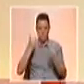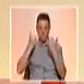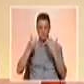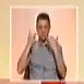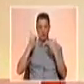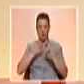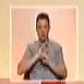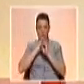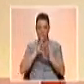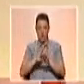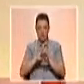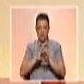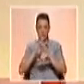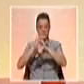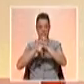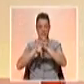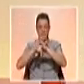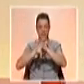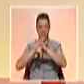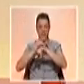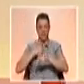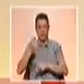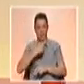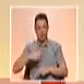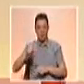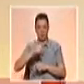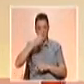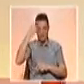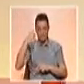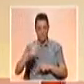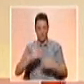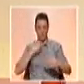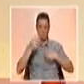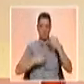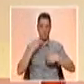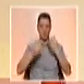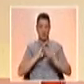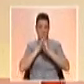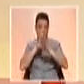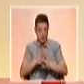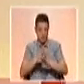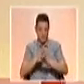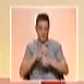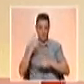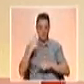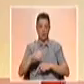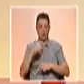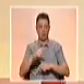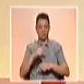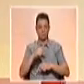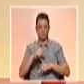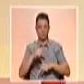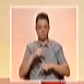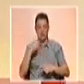não tivermos essa sensibilidade, nós dificilmente vamos ficar preocupados. E o que está claro é que